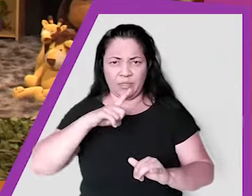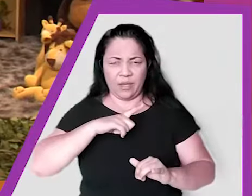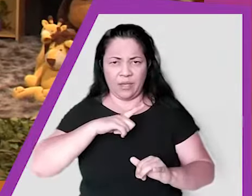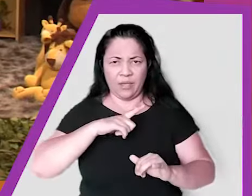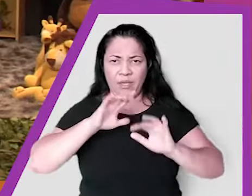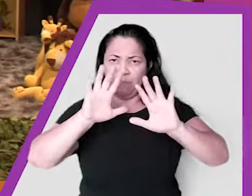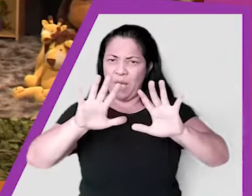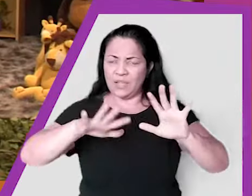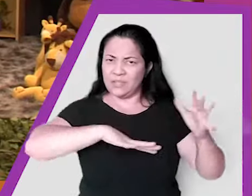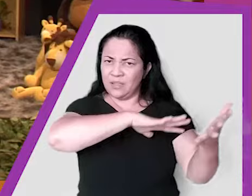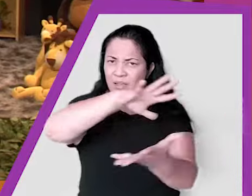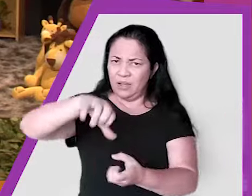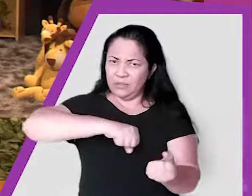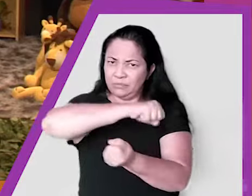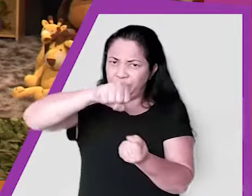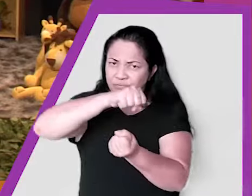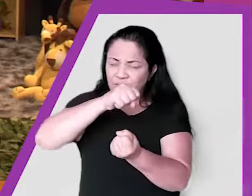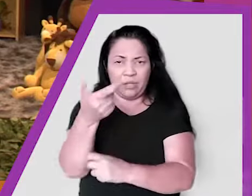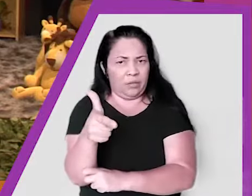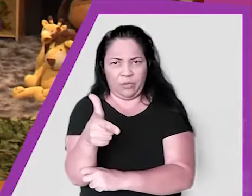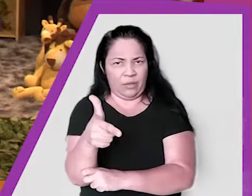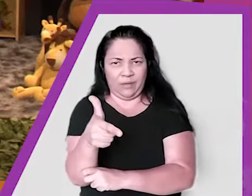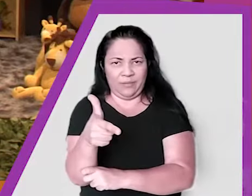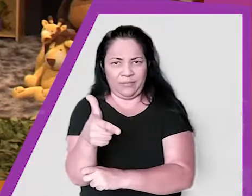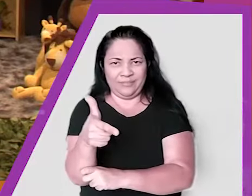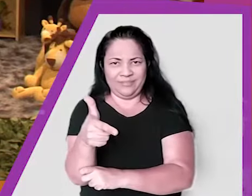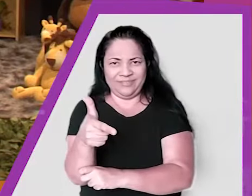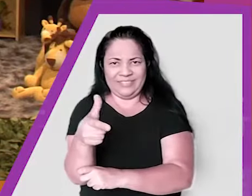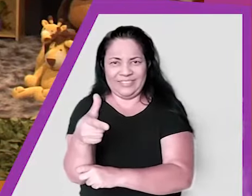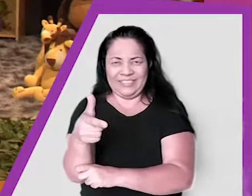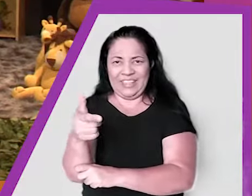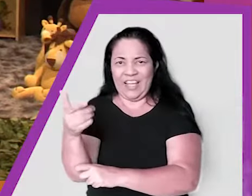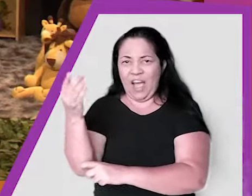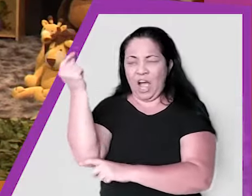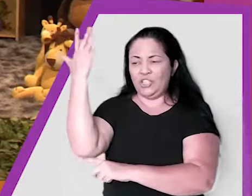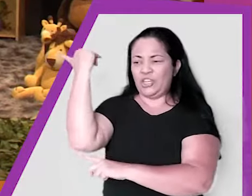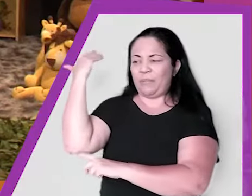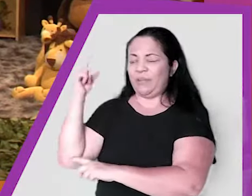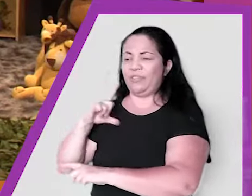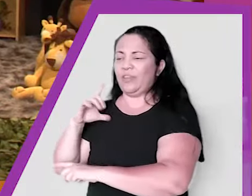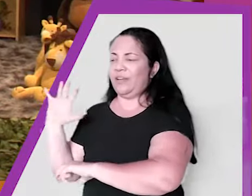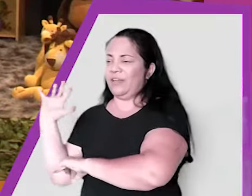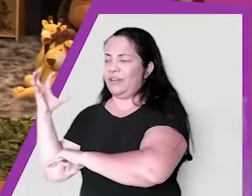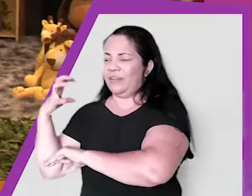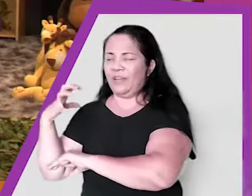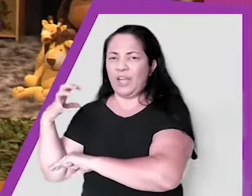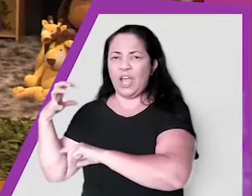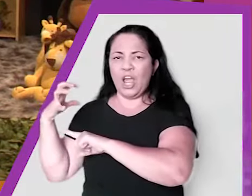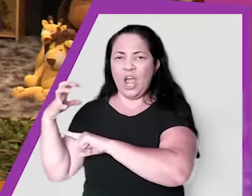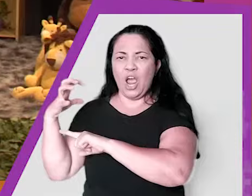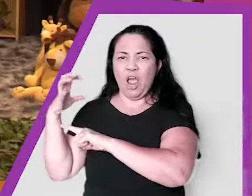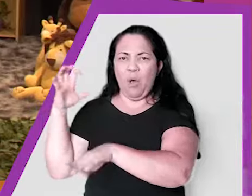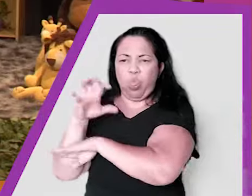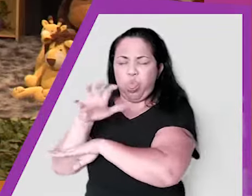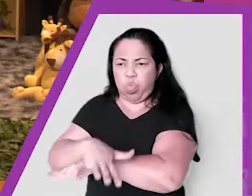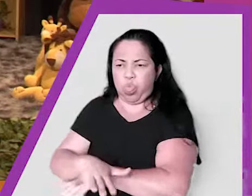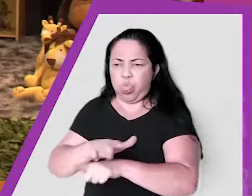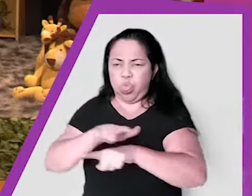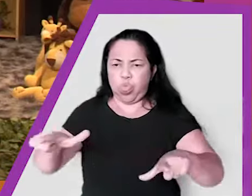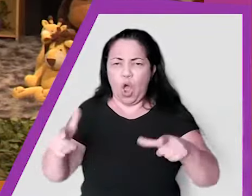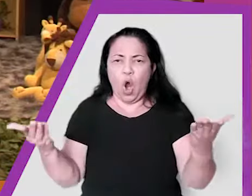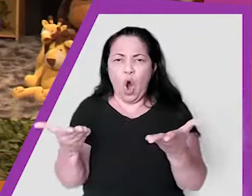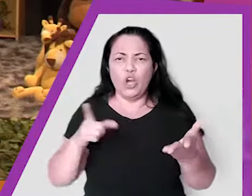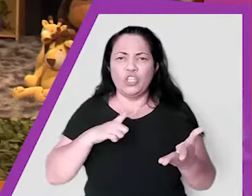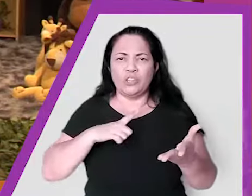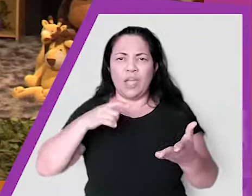maneira pouco racional e nada sustentável. Onde havia cerrado, hoje existe, sabe